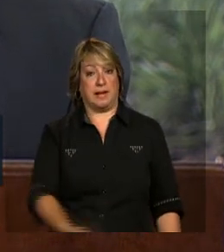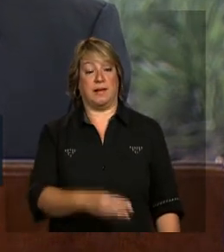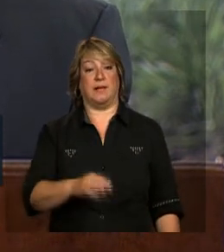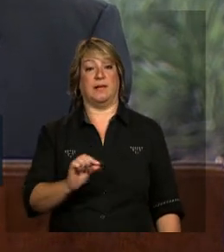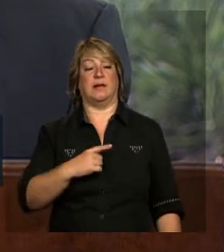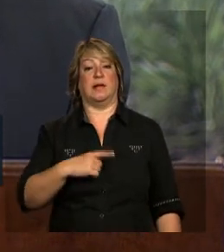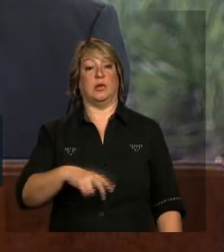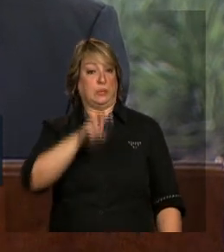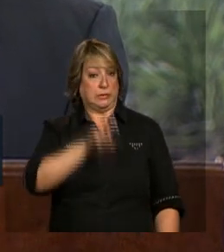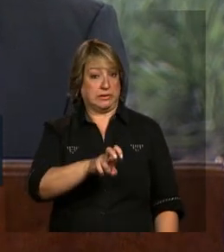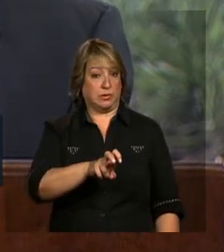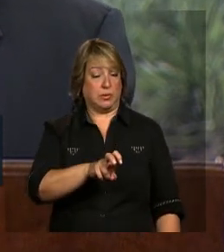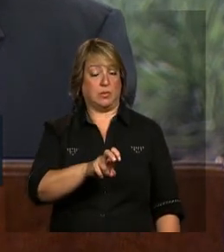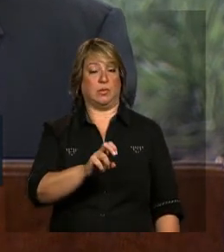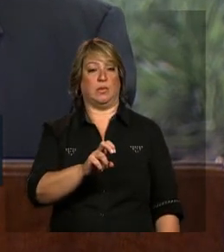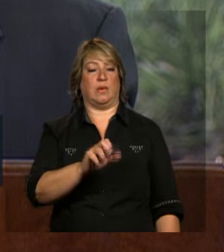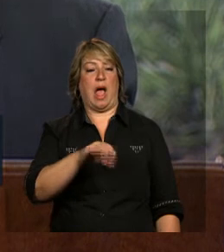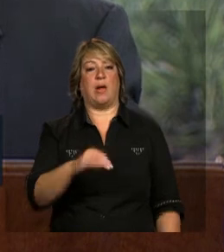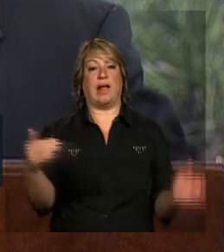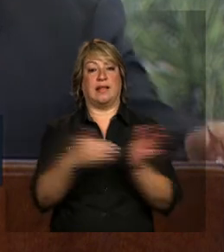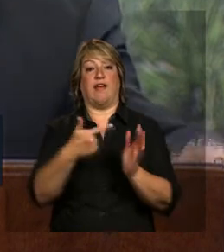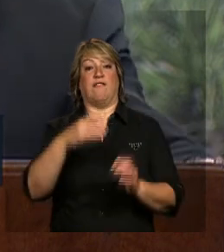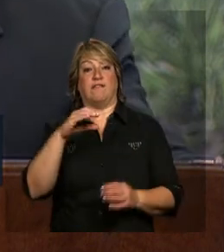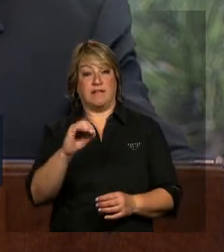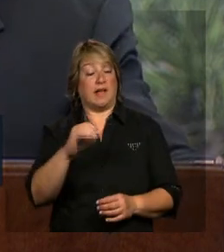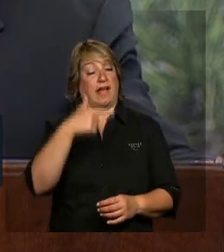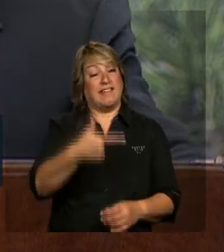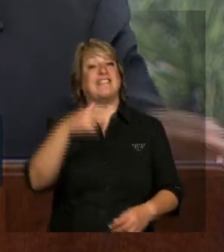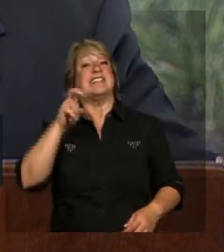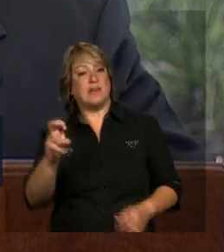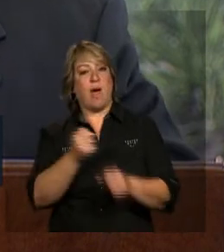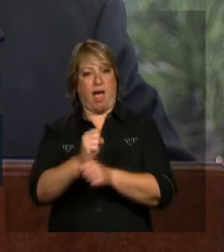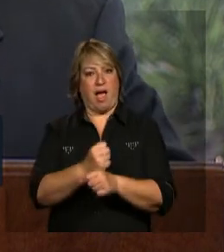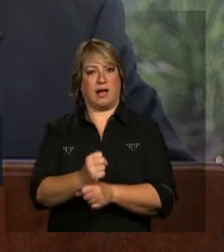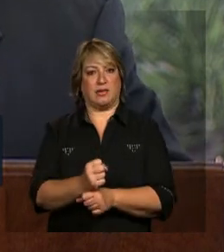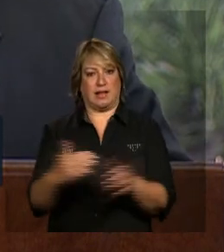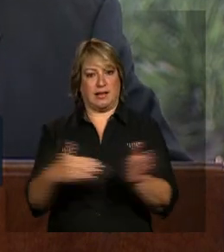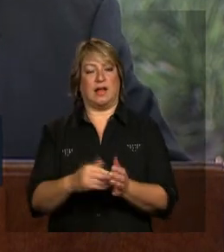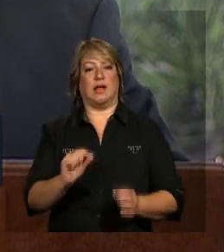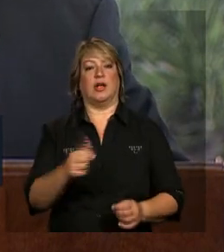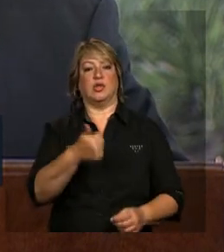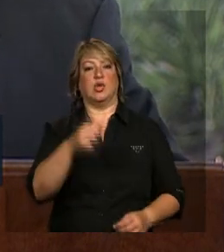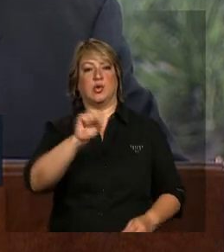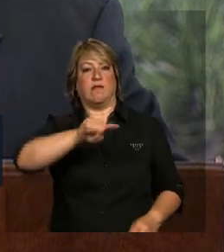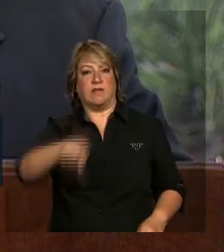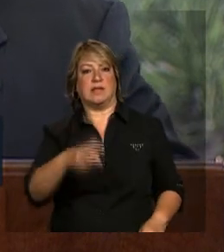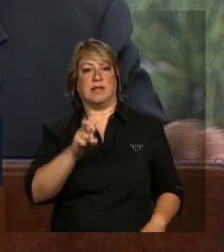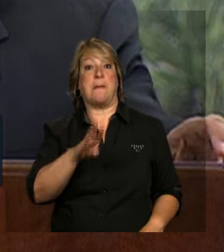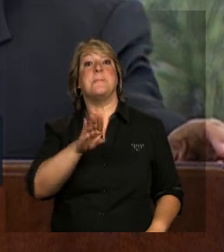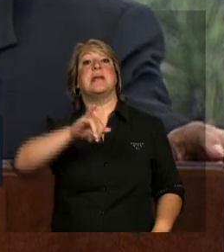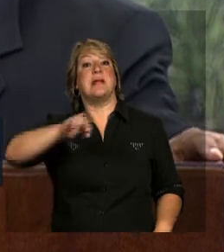é do 5º ano o vigésimo do 5º ano ao 25º ano nós investiremos 18 e